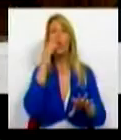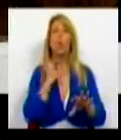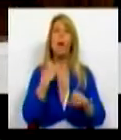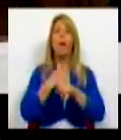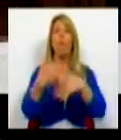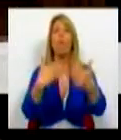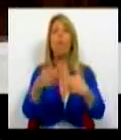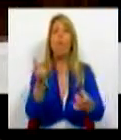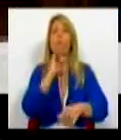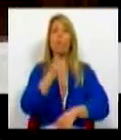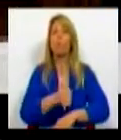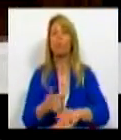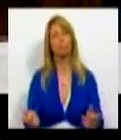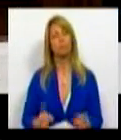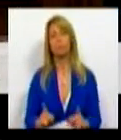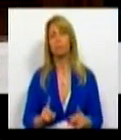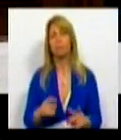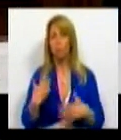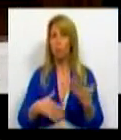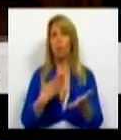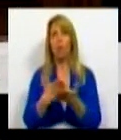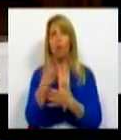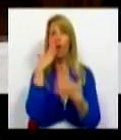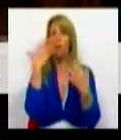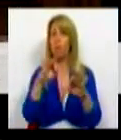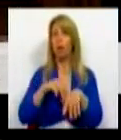correu sempre normalmente ao longo do tempo.